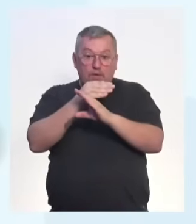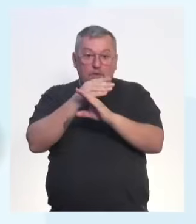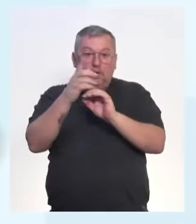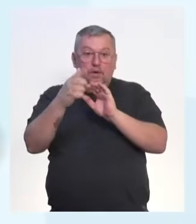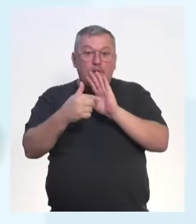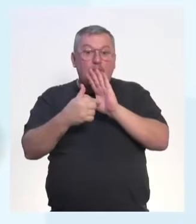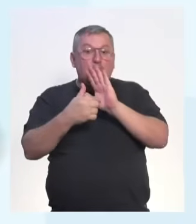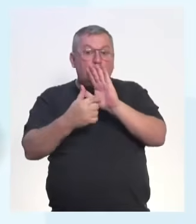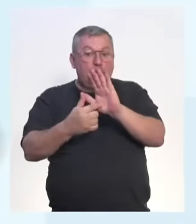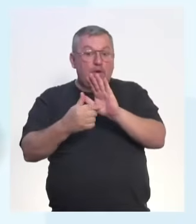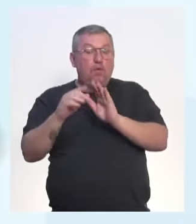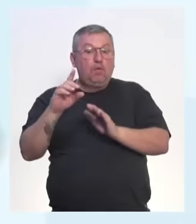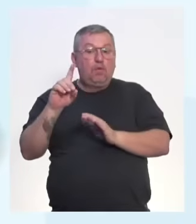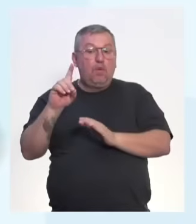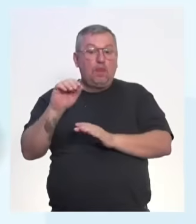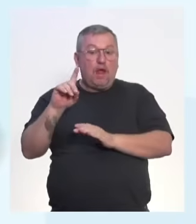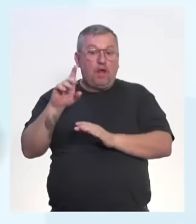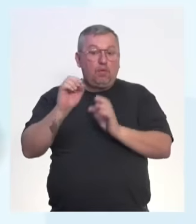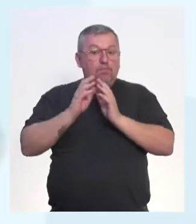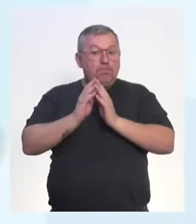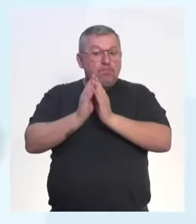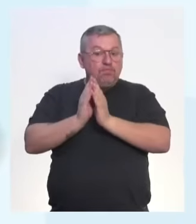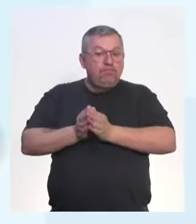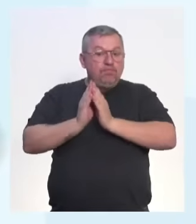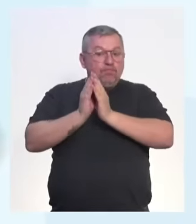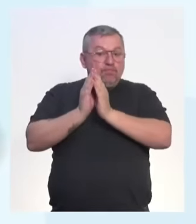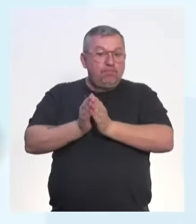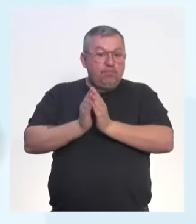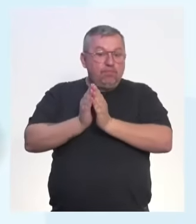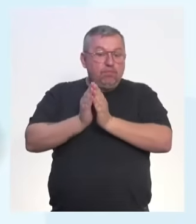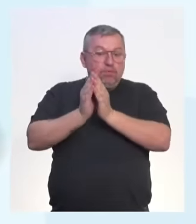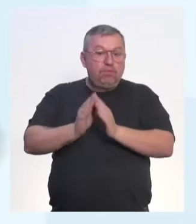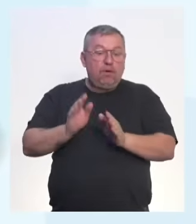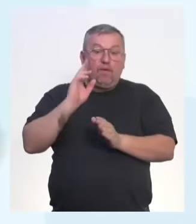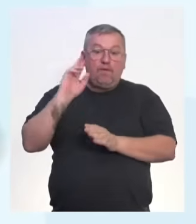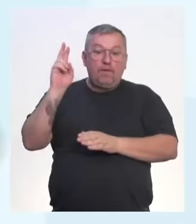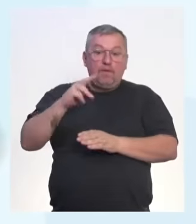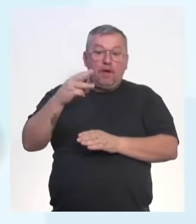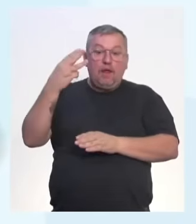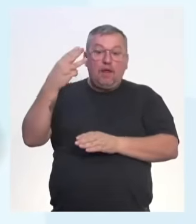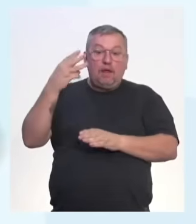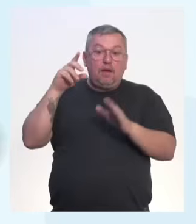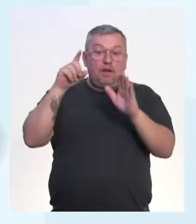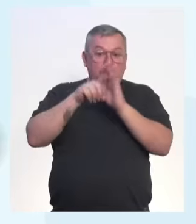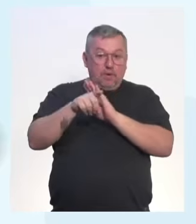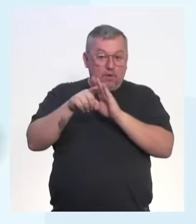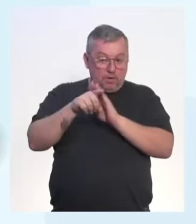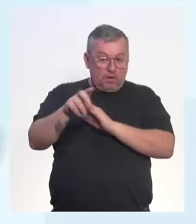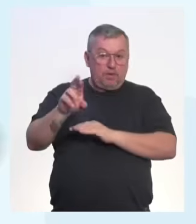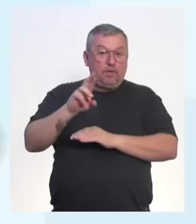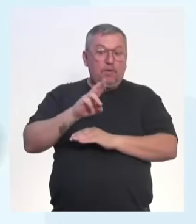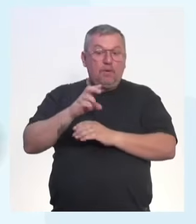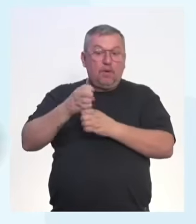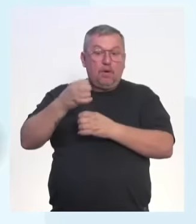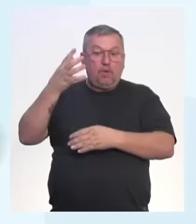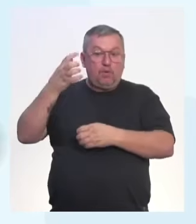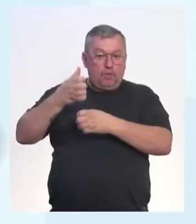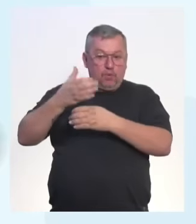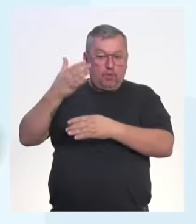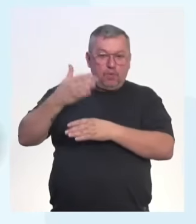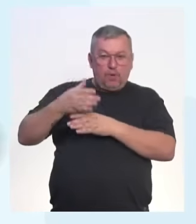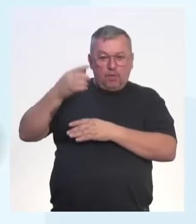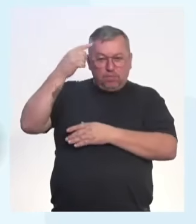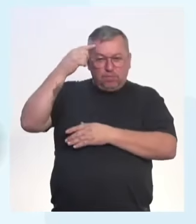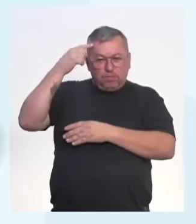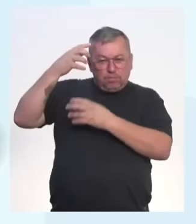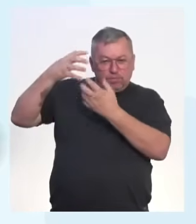vocês. E responda o seguinte. Então, joga lá no chat 3 perguntinhas aí para a gente pensar aí, para a